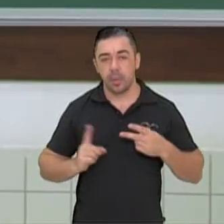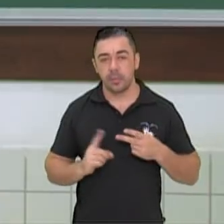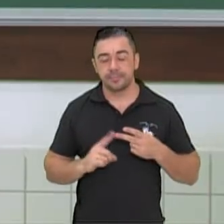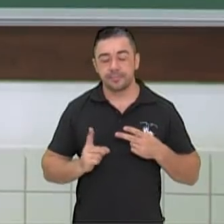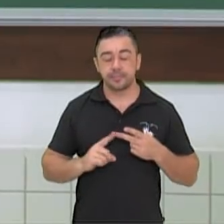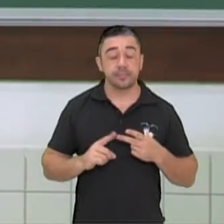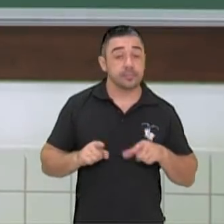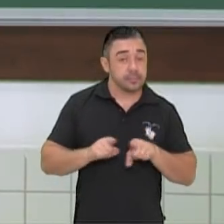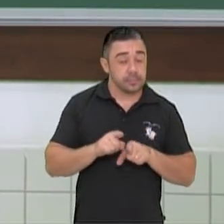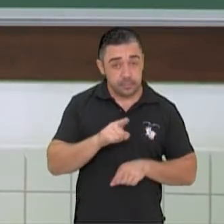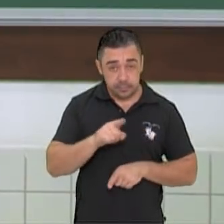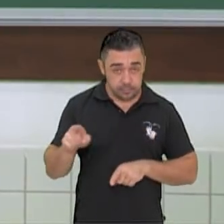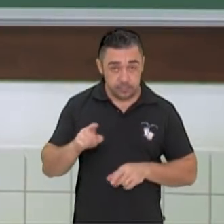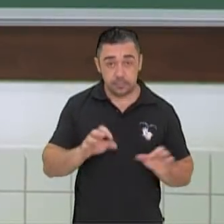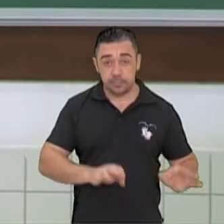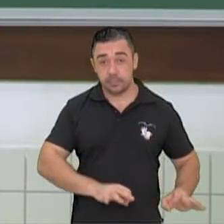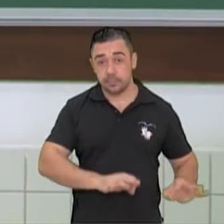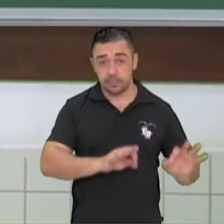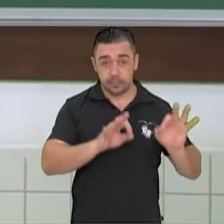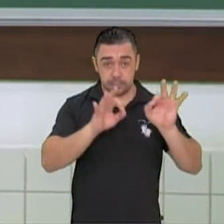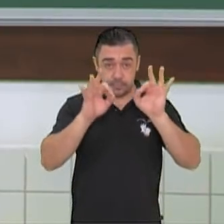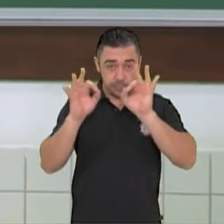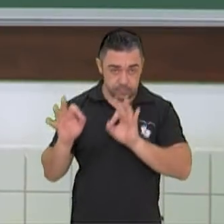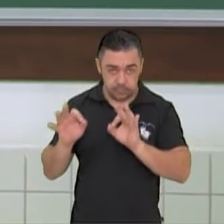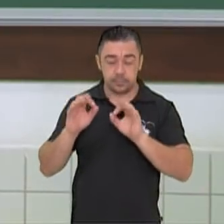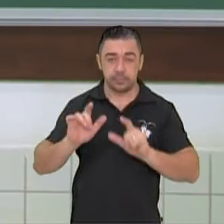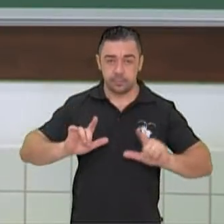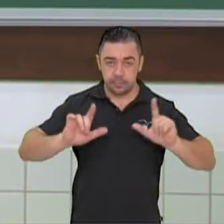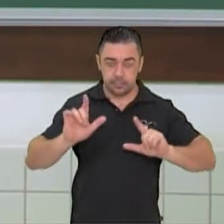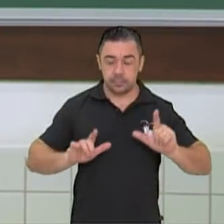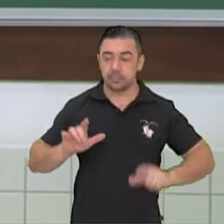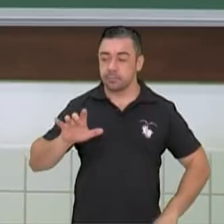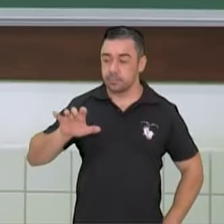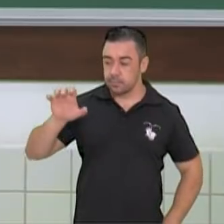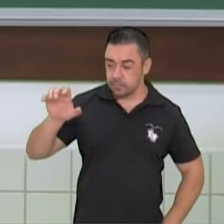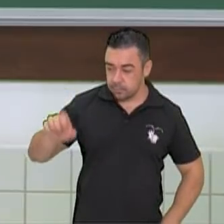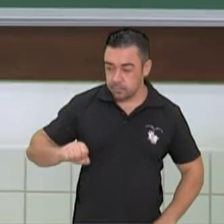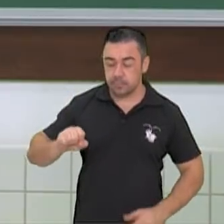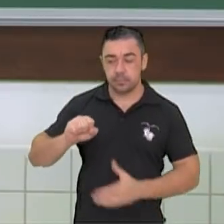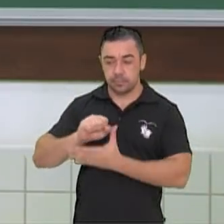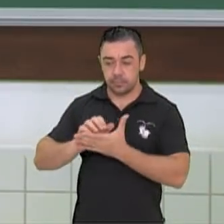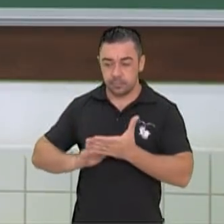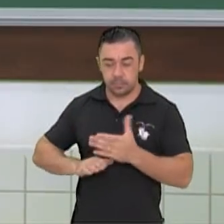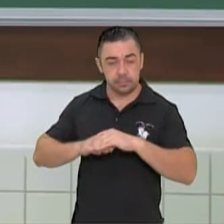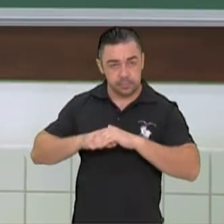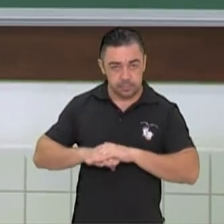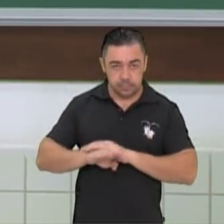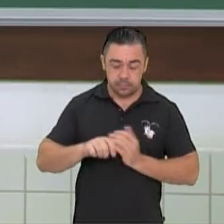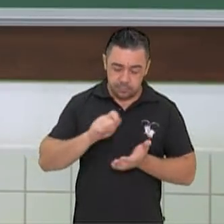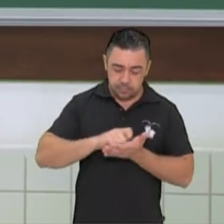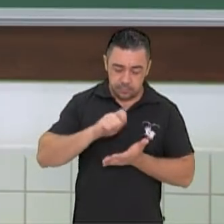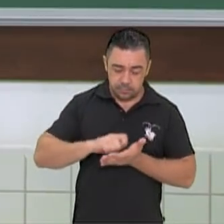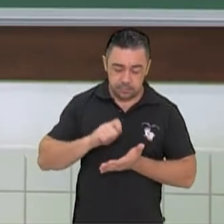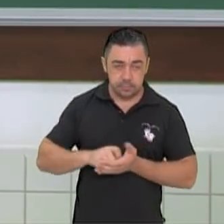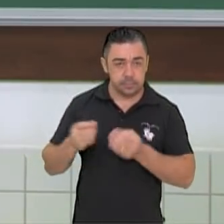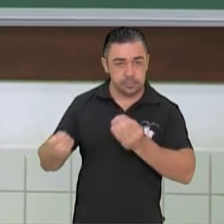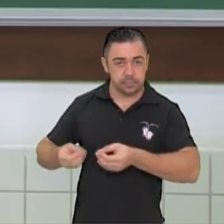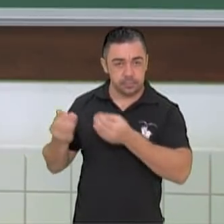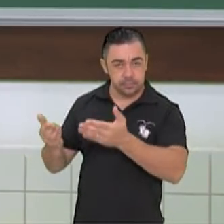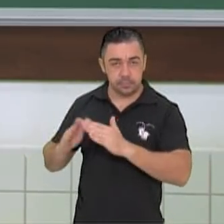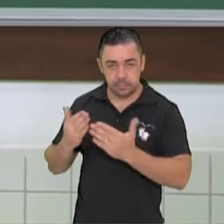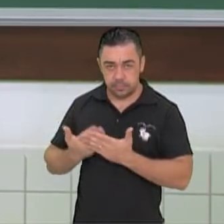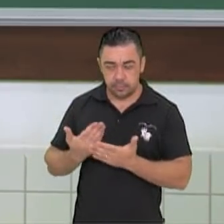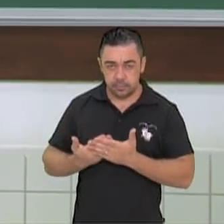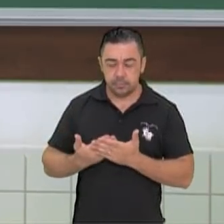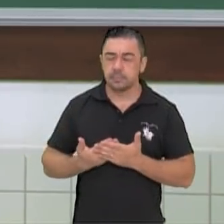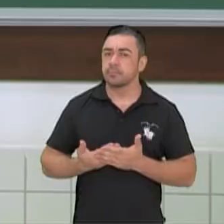recado, estão fazendo as atividades. Existe um grande número de alunos que fazem as atividades impressas e que assistem às aulas pela televisão. Pois bem,